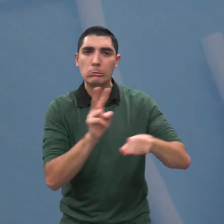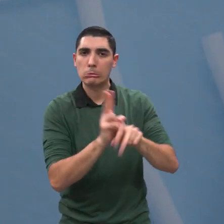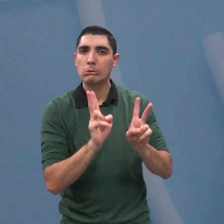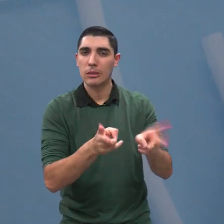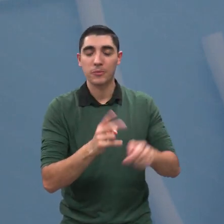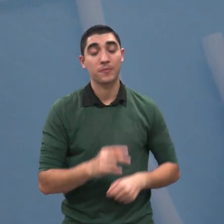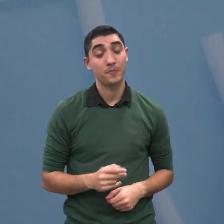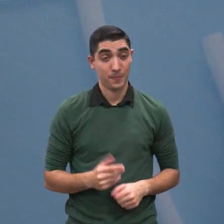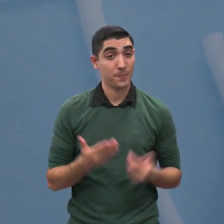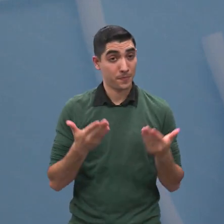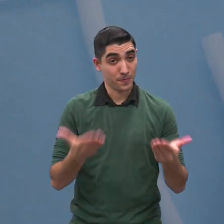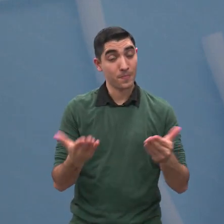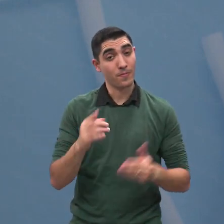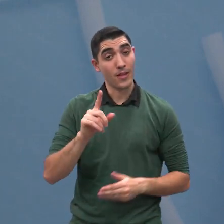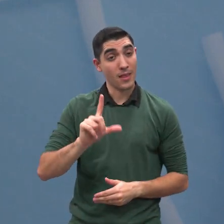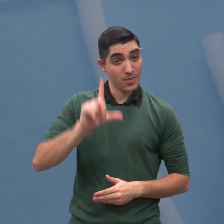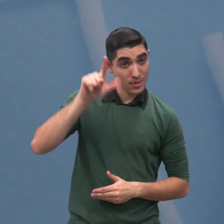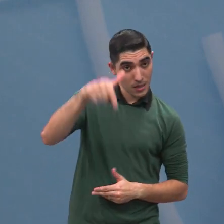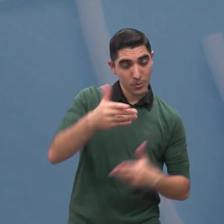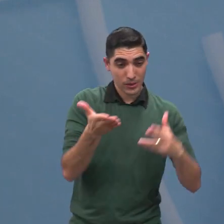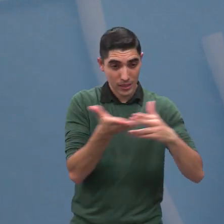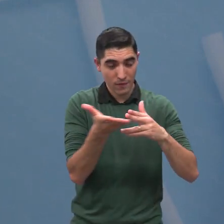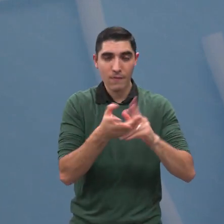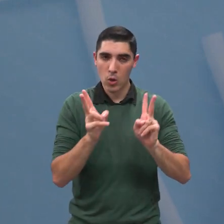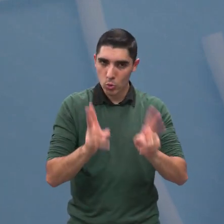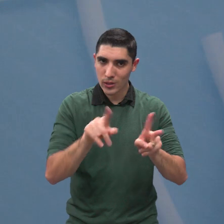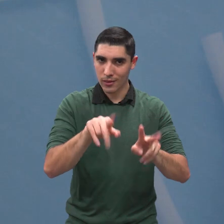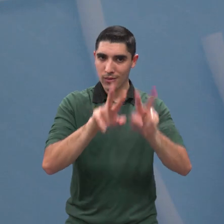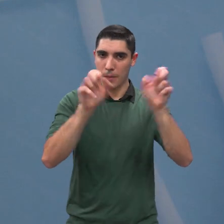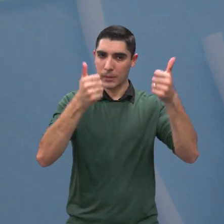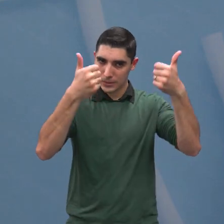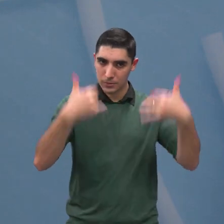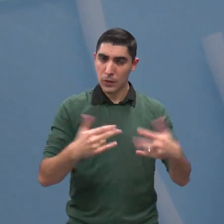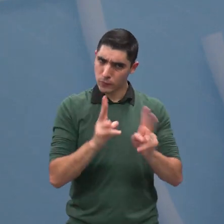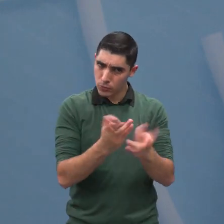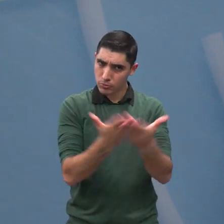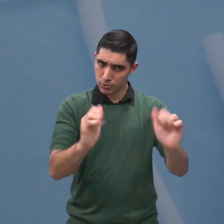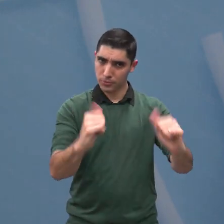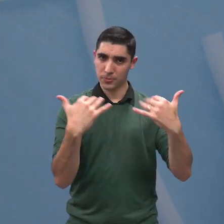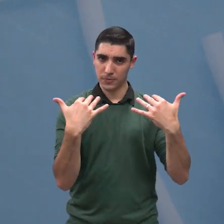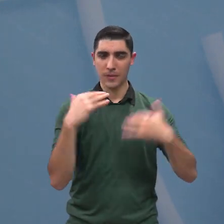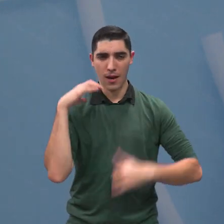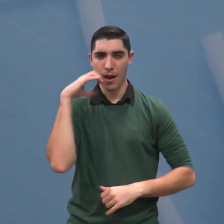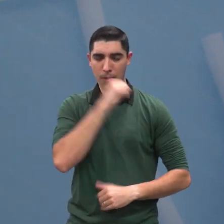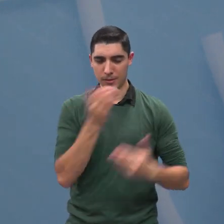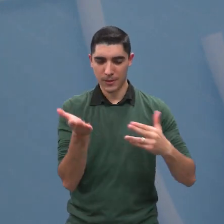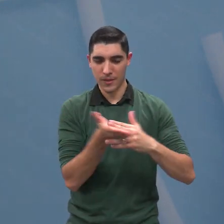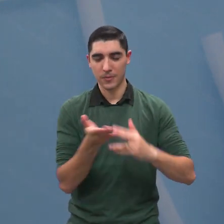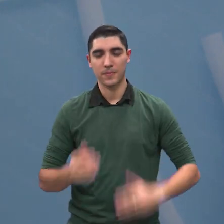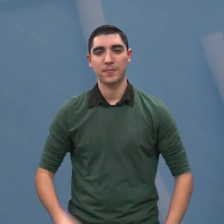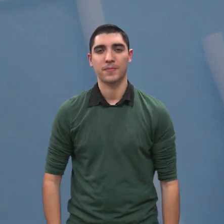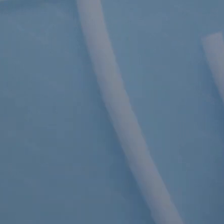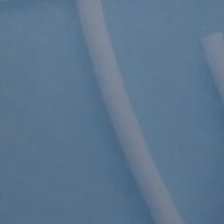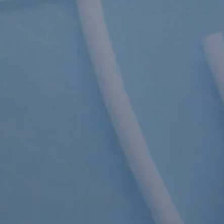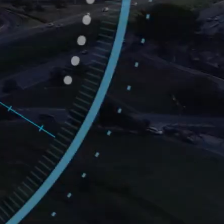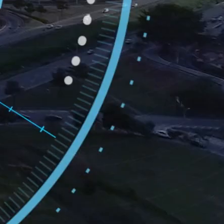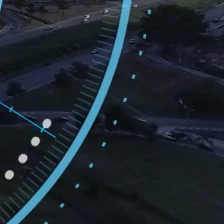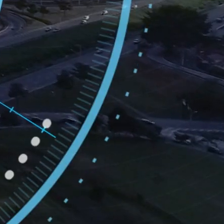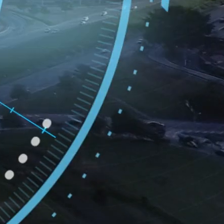muito importante. A gente vai falar mais sobre este assunto no próximo bloco, fique com a gente porque é rapidinho.